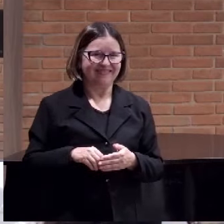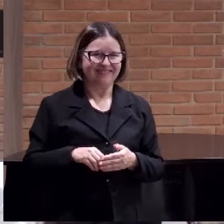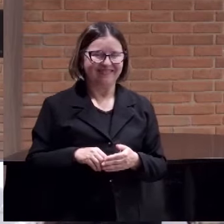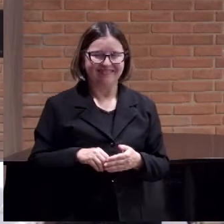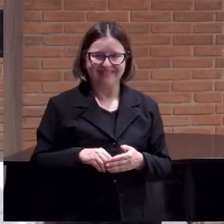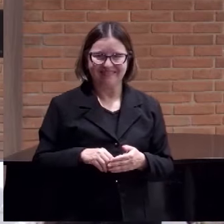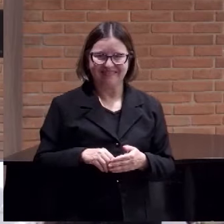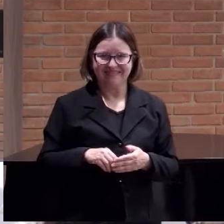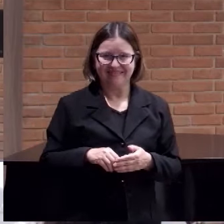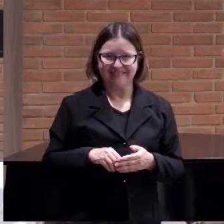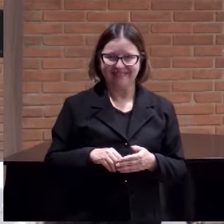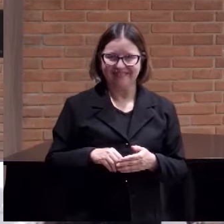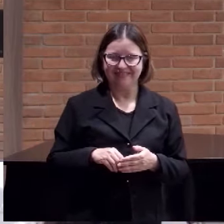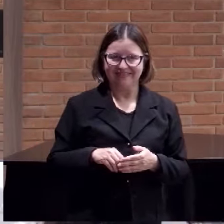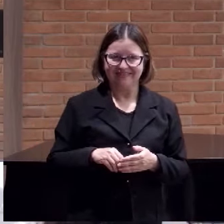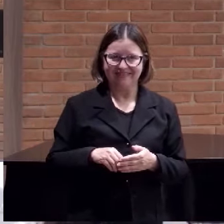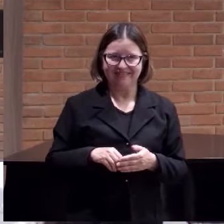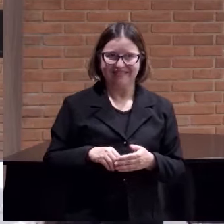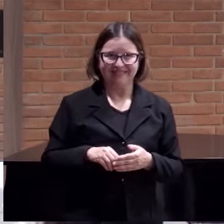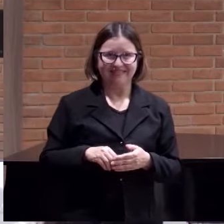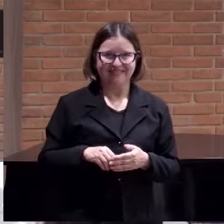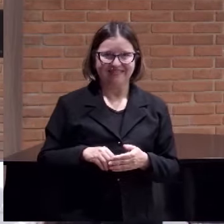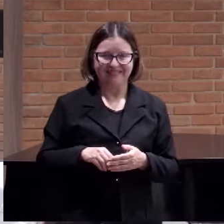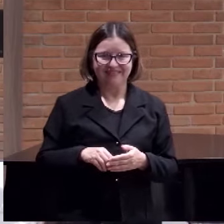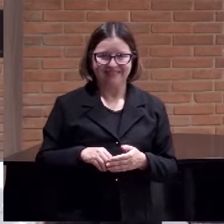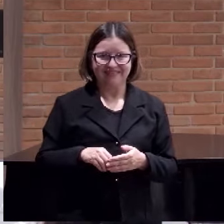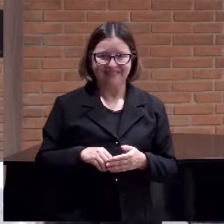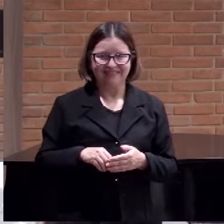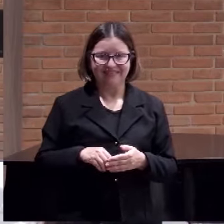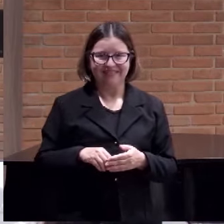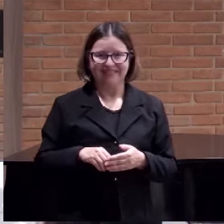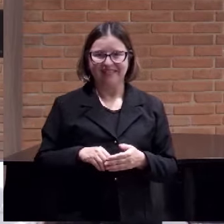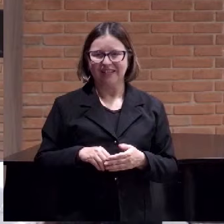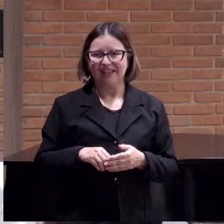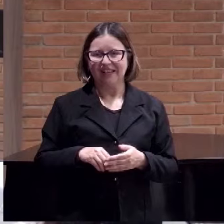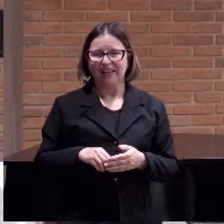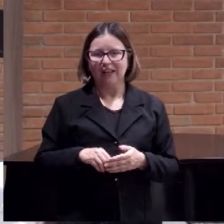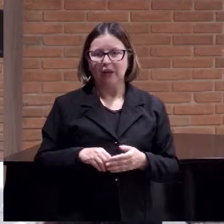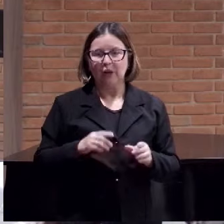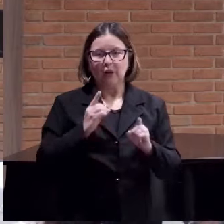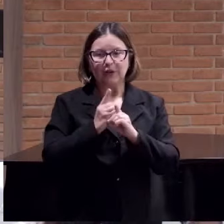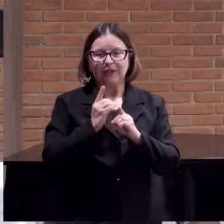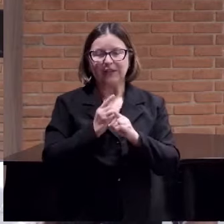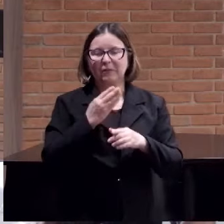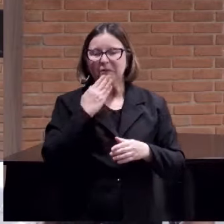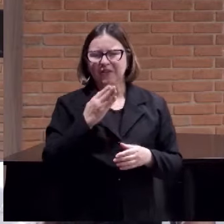Porque Filipe diz: mostra-nos o Pai, e isto basta. Ele diz: quem vê a mim, vê o Pai.